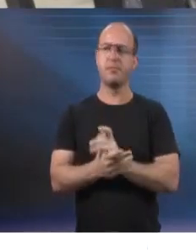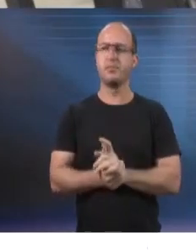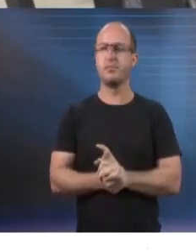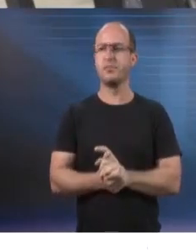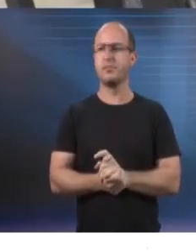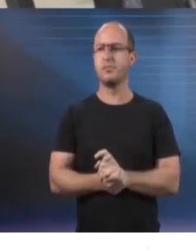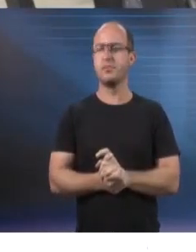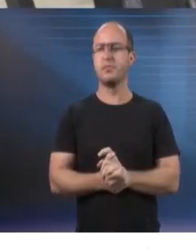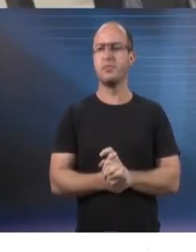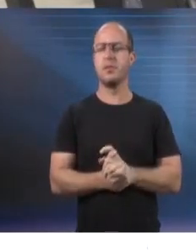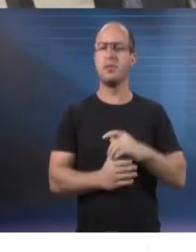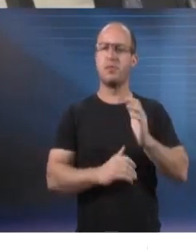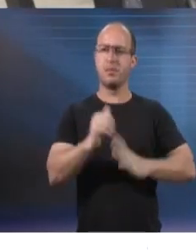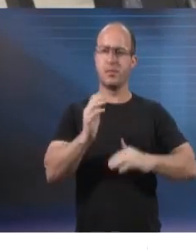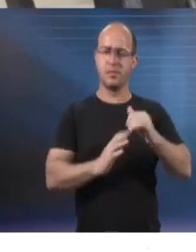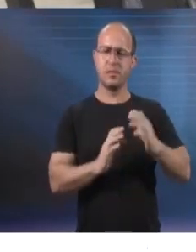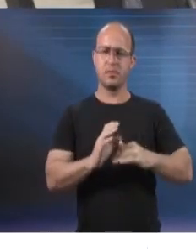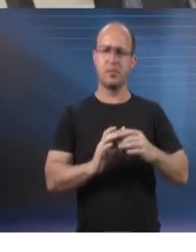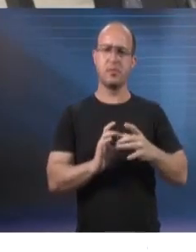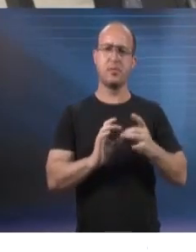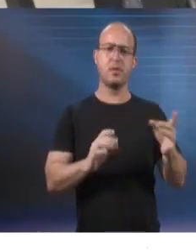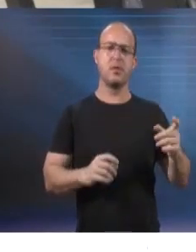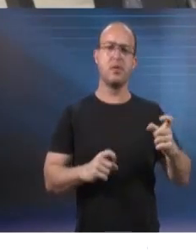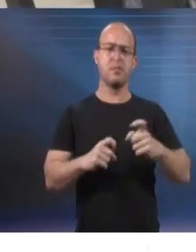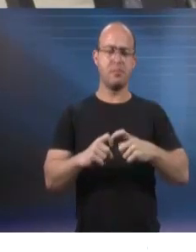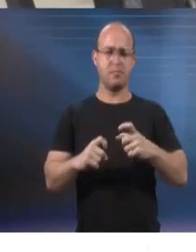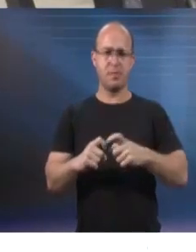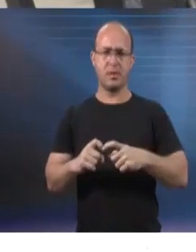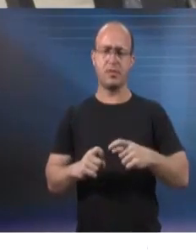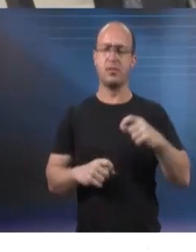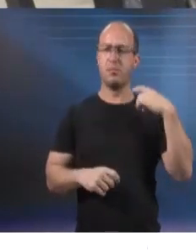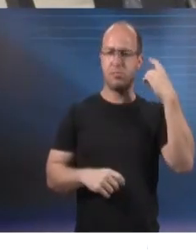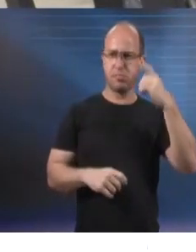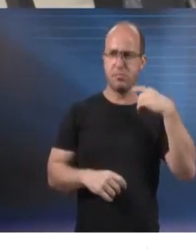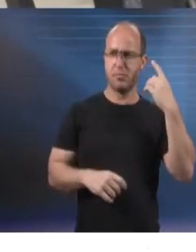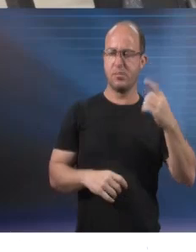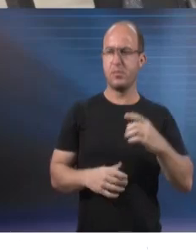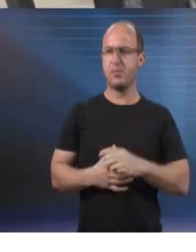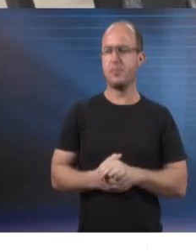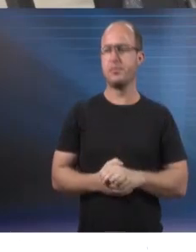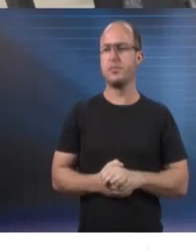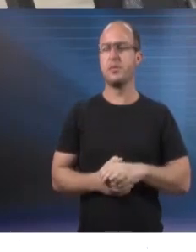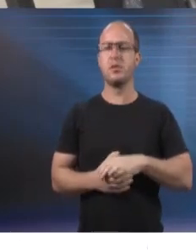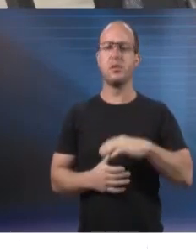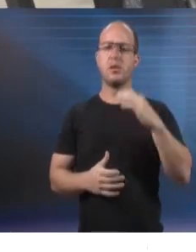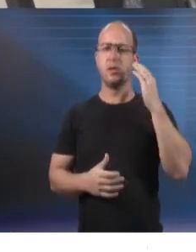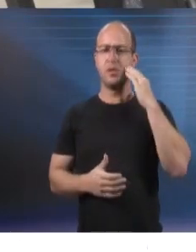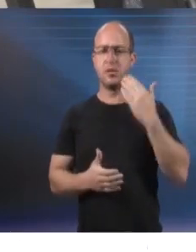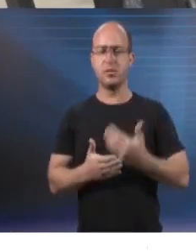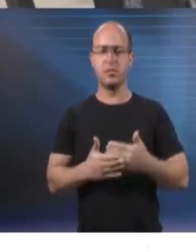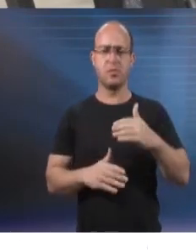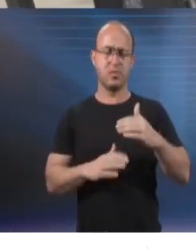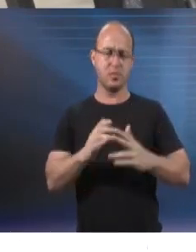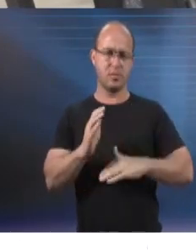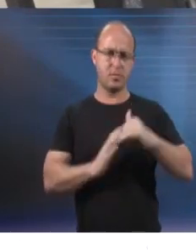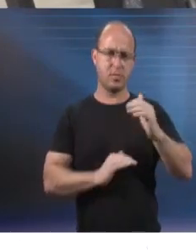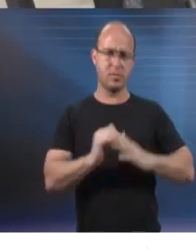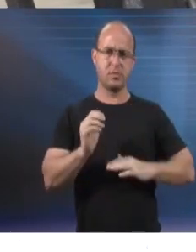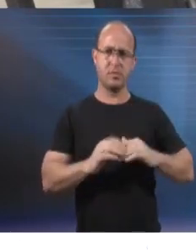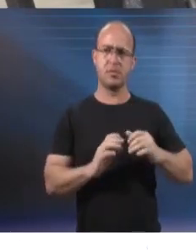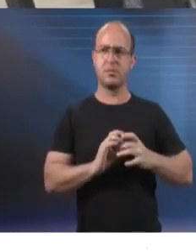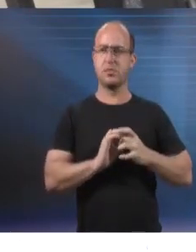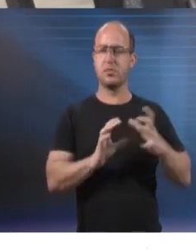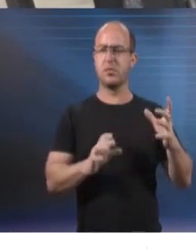Também impostos para os profissionais liberais, médicos e advogados, por exemplo. Eu sugiro que todos os profissionais liberais consultem